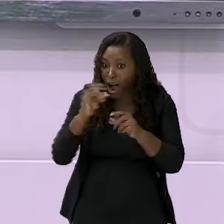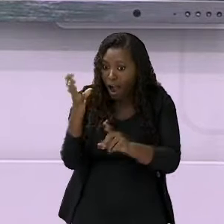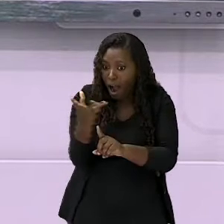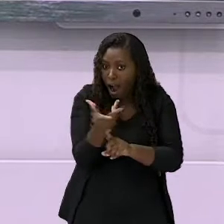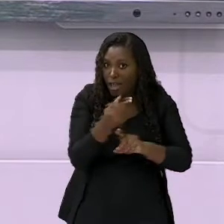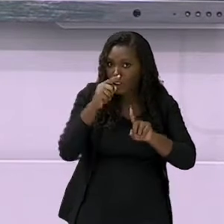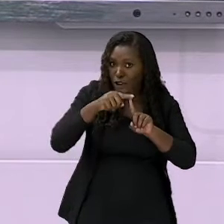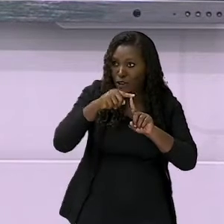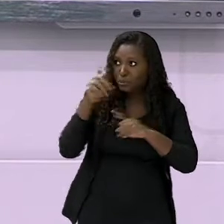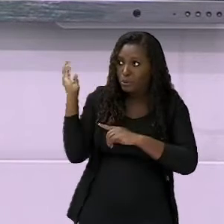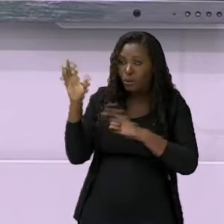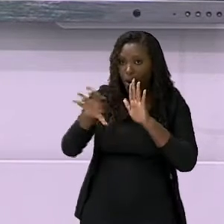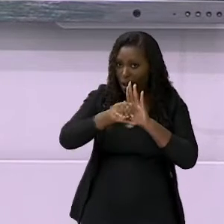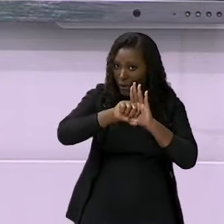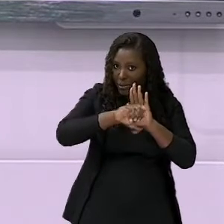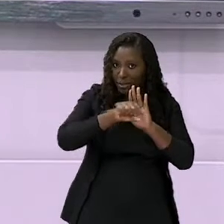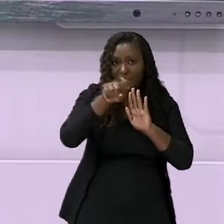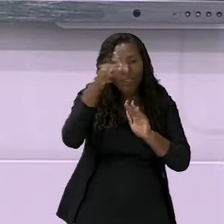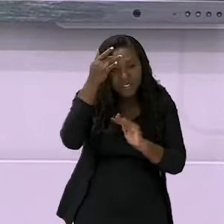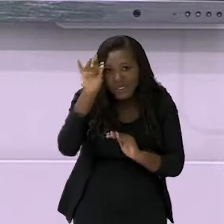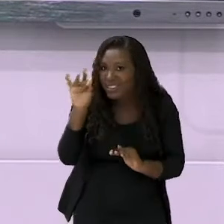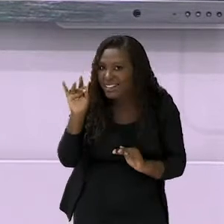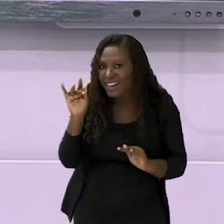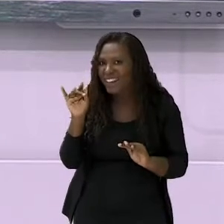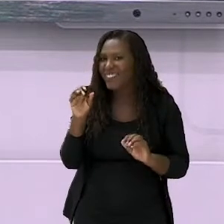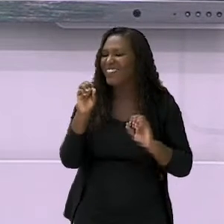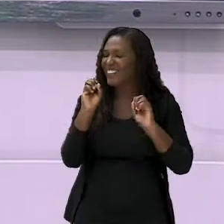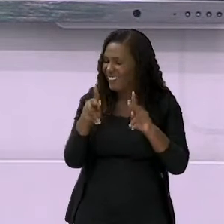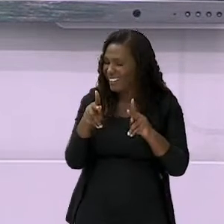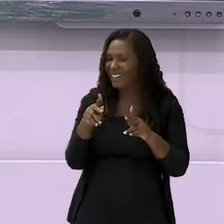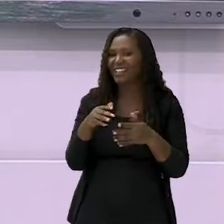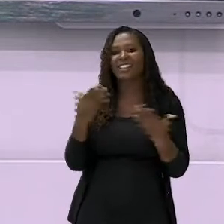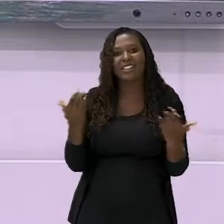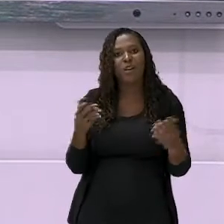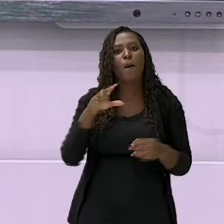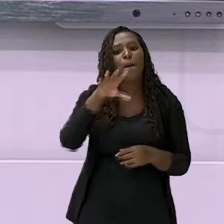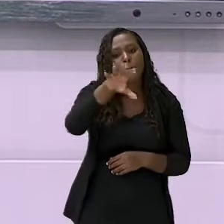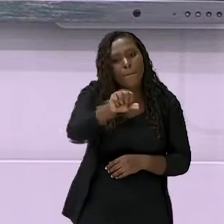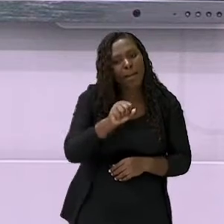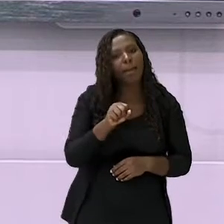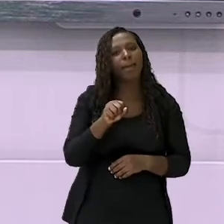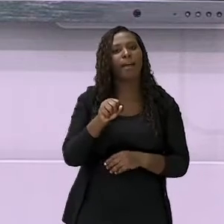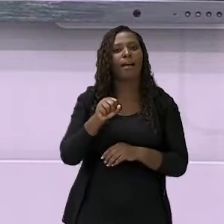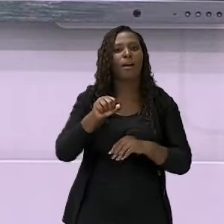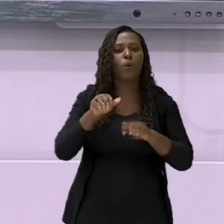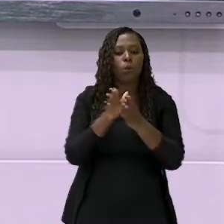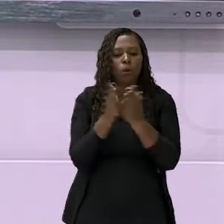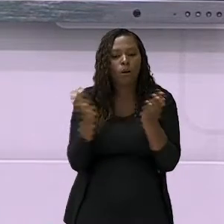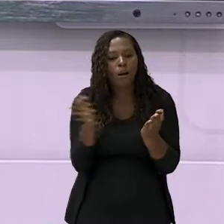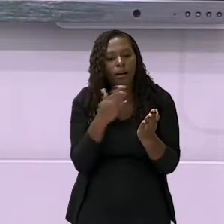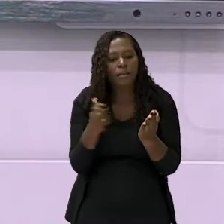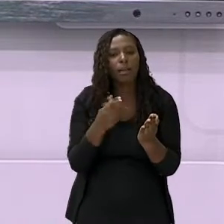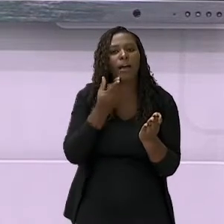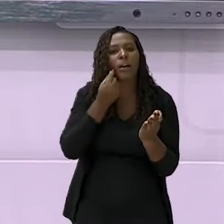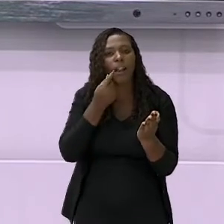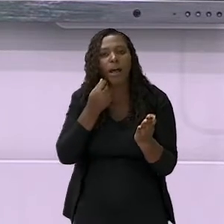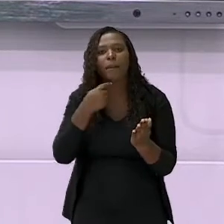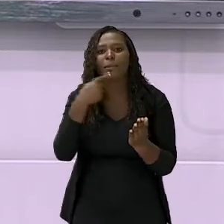deu conta ainda. Então, já com seu material em mãos, vamos começar?